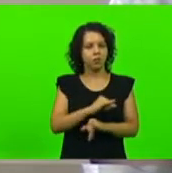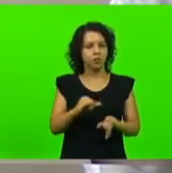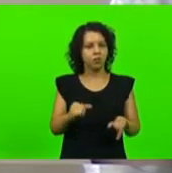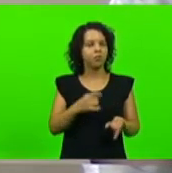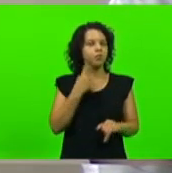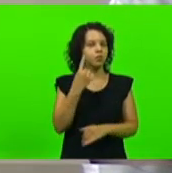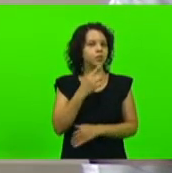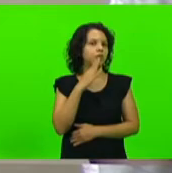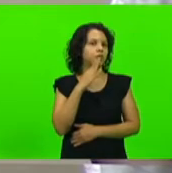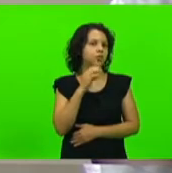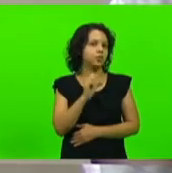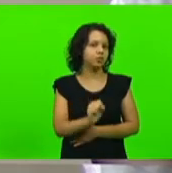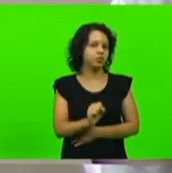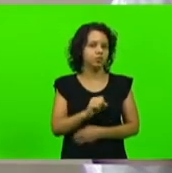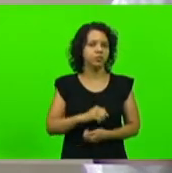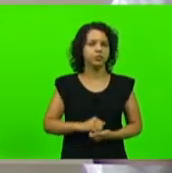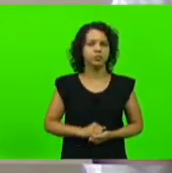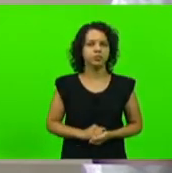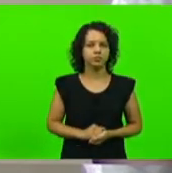Bruno Souza.